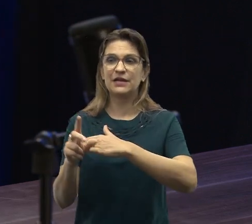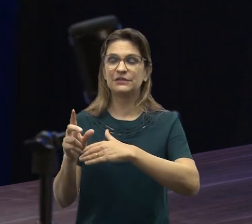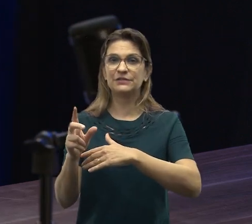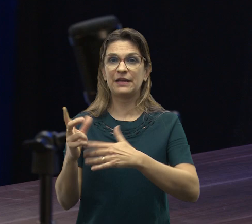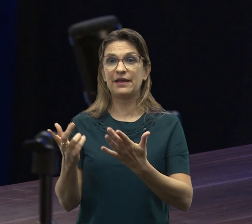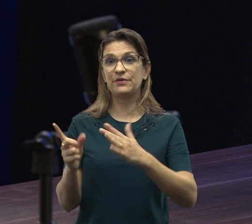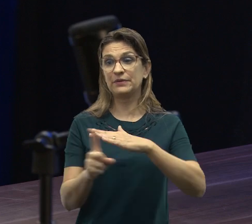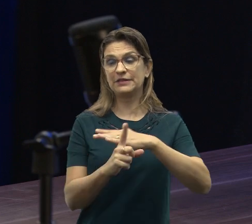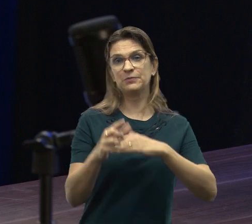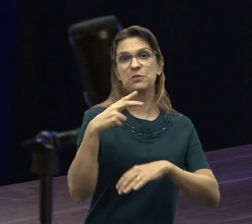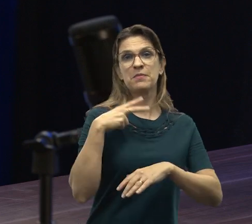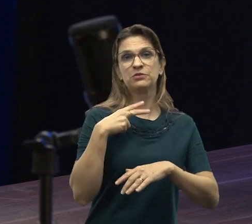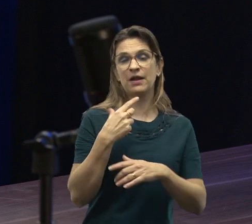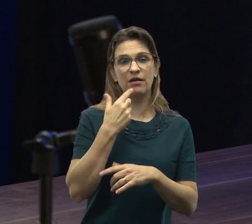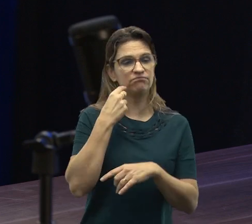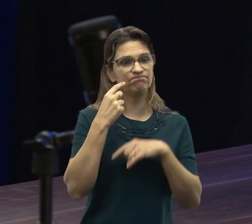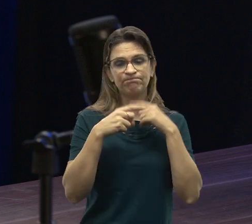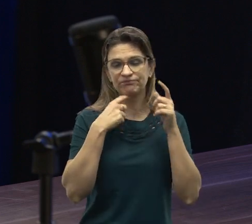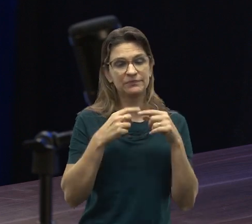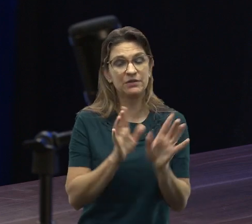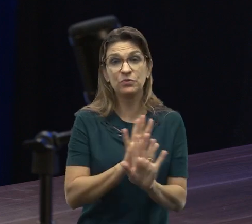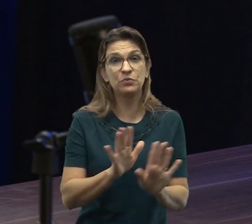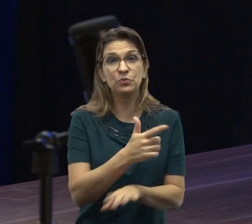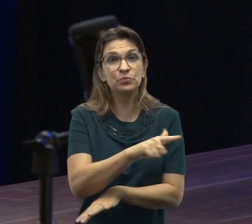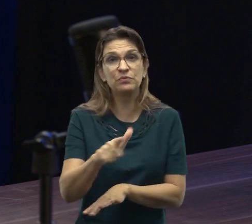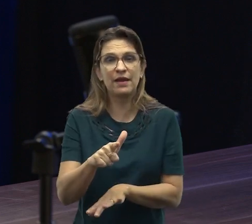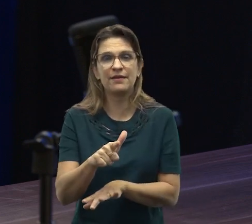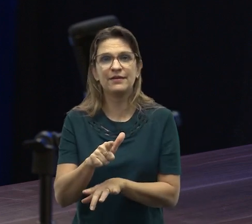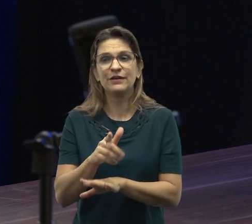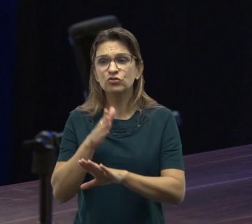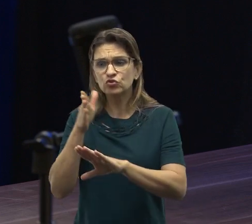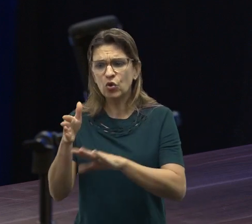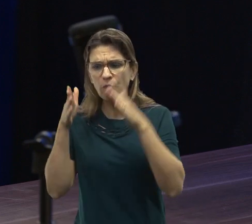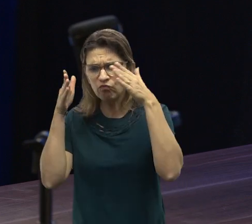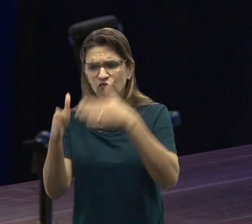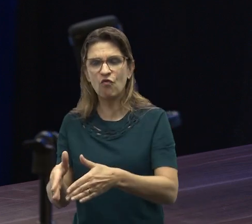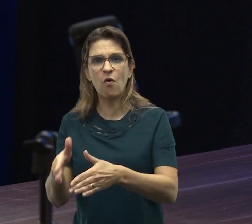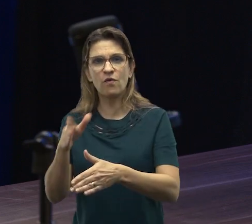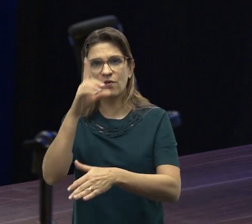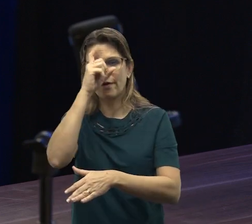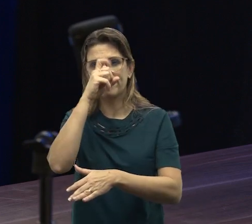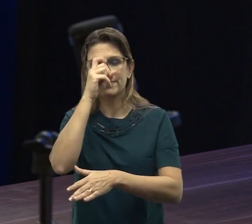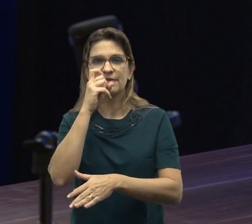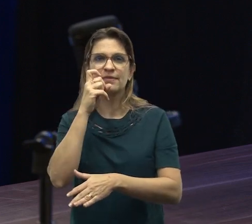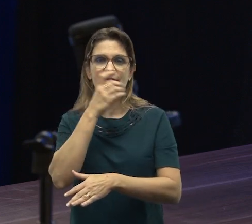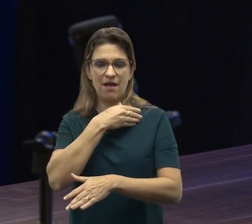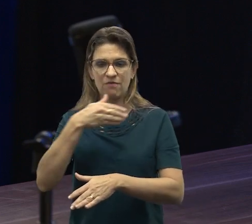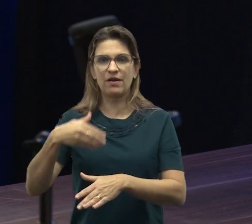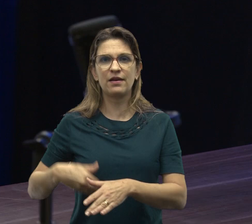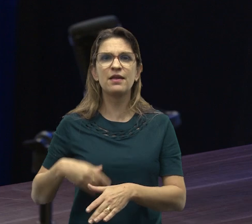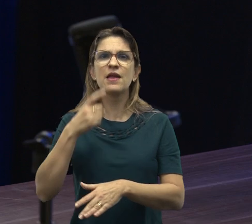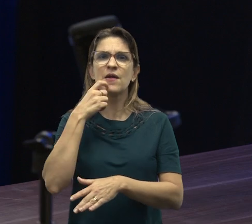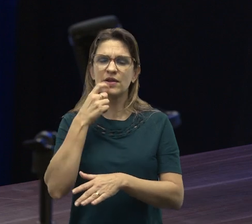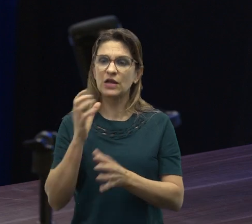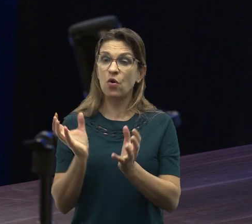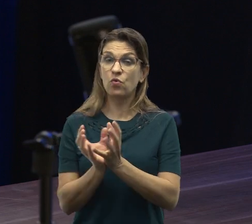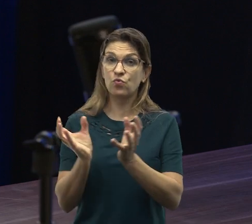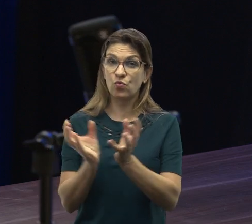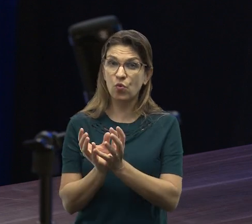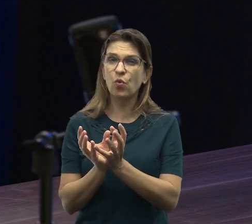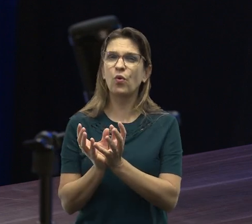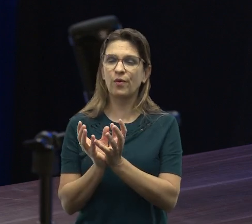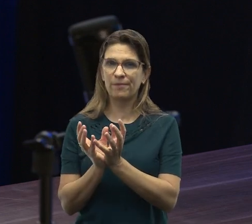no consultório dele. Tem profissionais que não atendem em consultório. Então, realmente é um corpo clínico que precisa ser